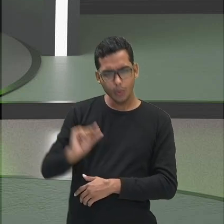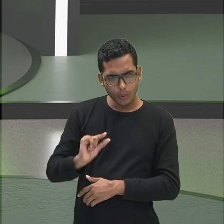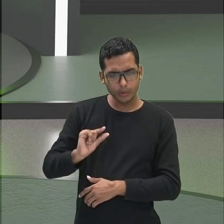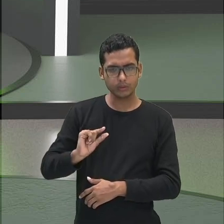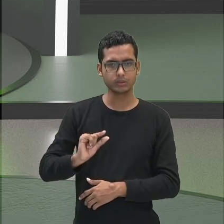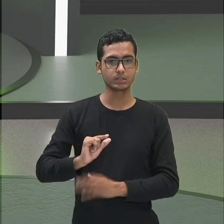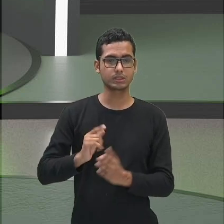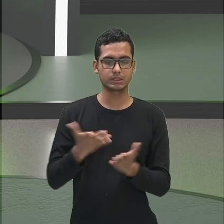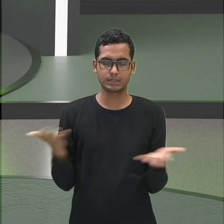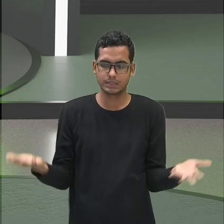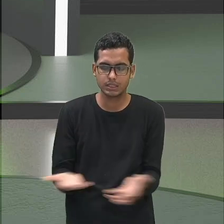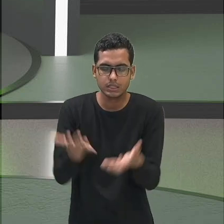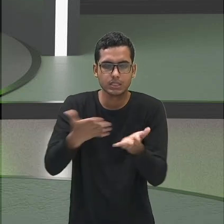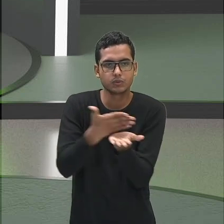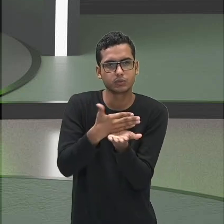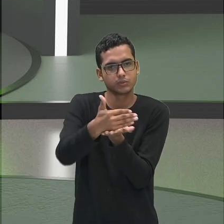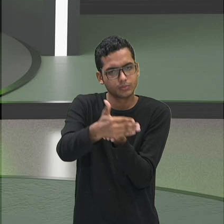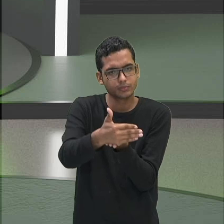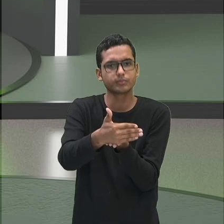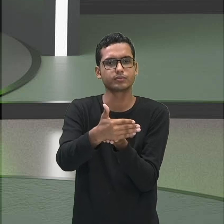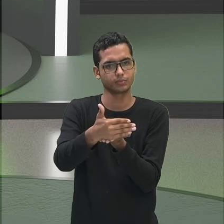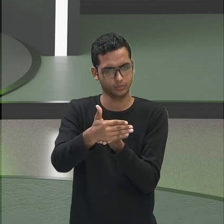reagentes para que